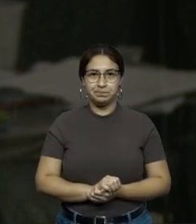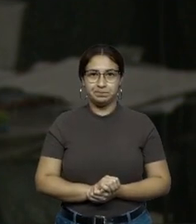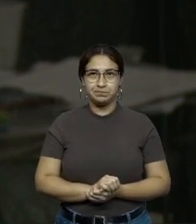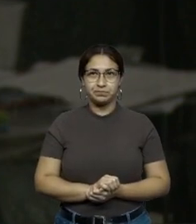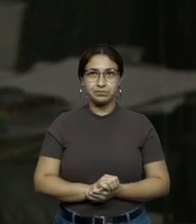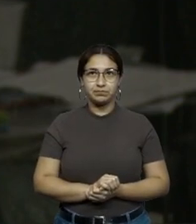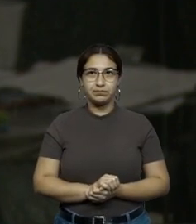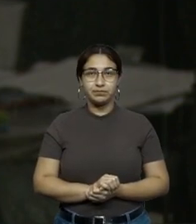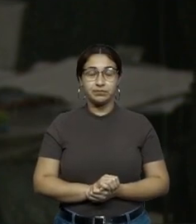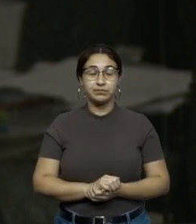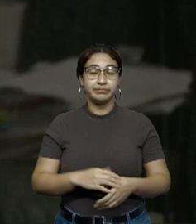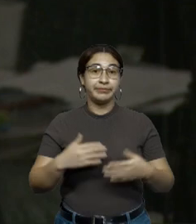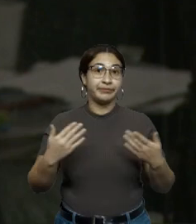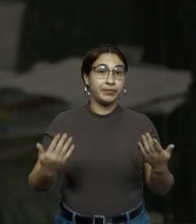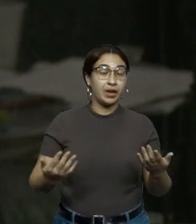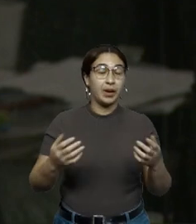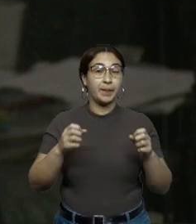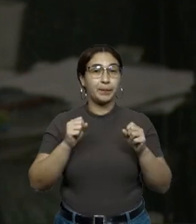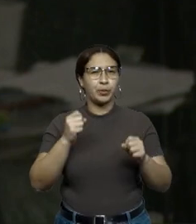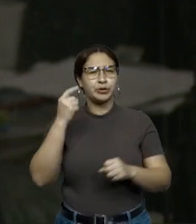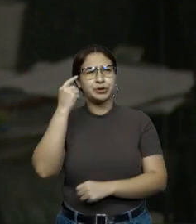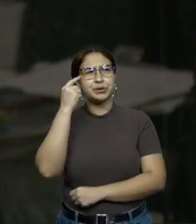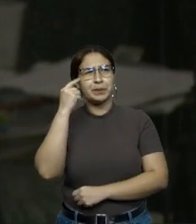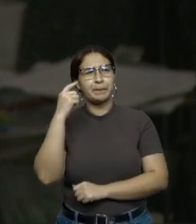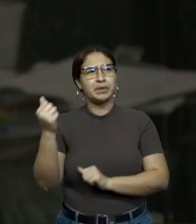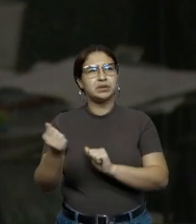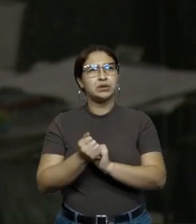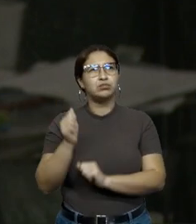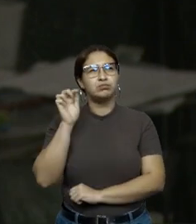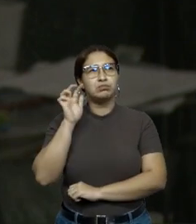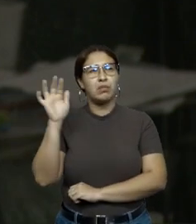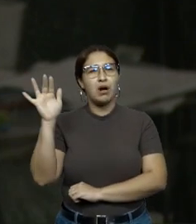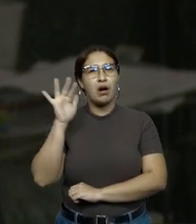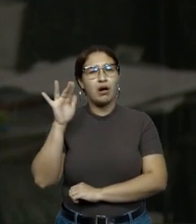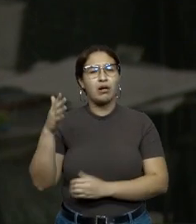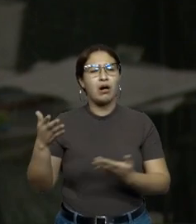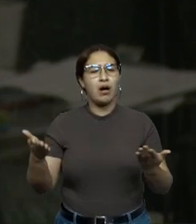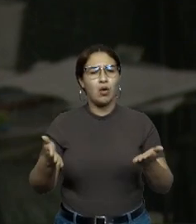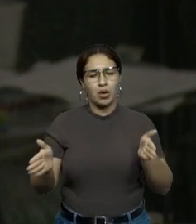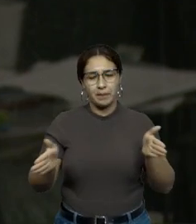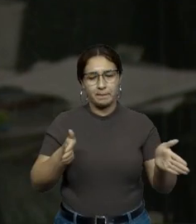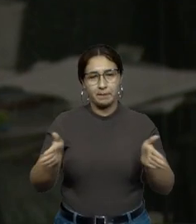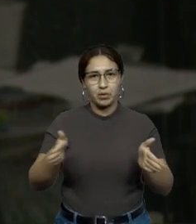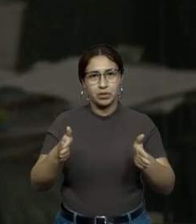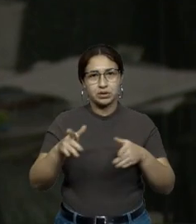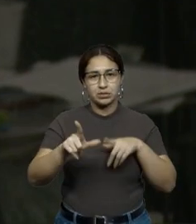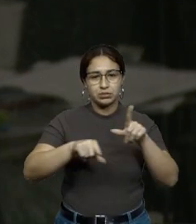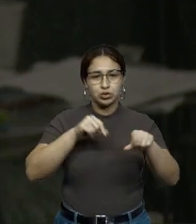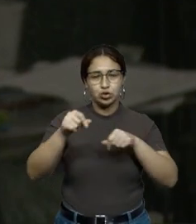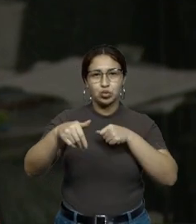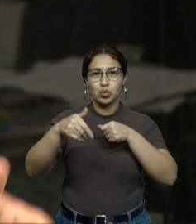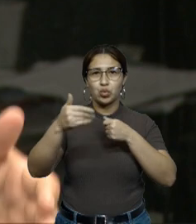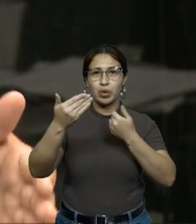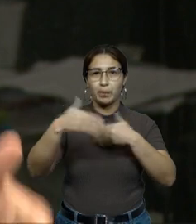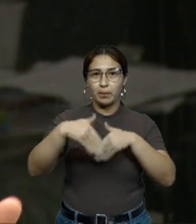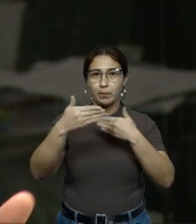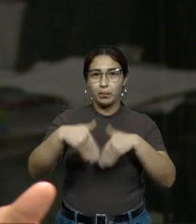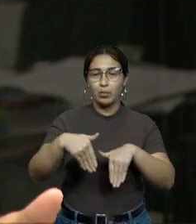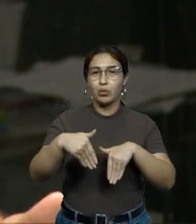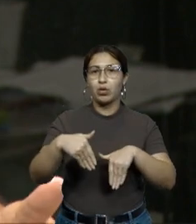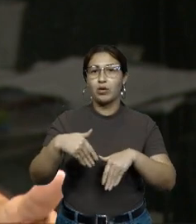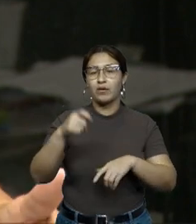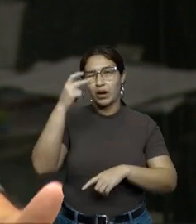Oi e aí nós podemos pensar agora nesse último processo seletivo Eu lembro que no mês de